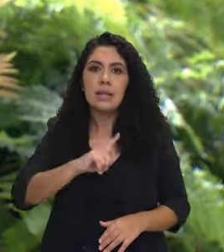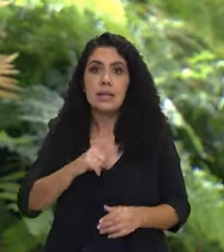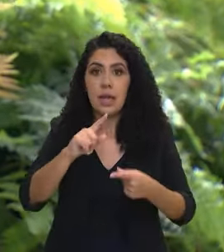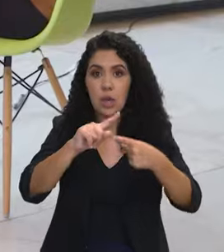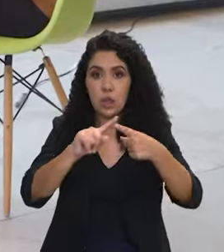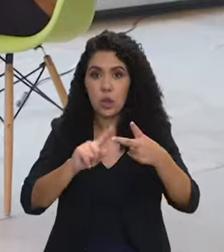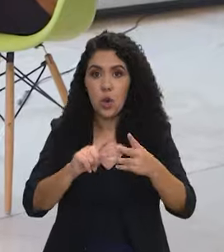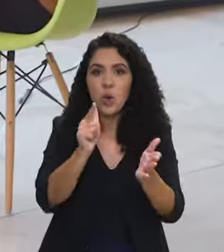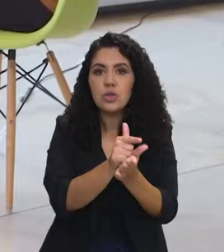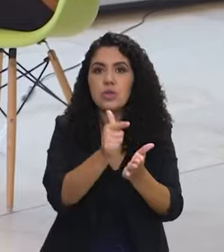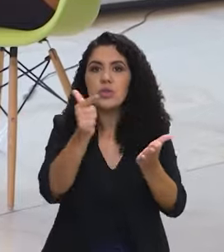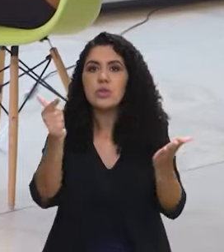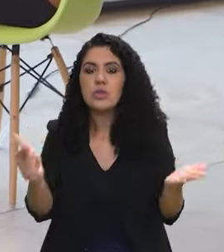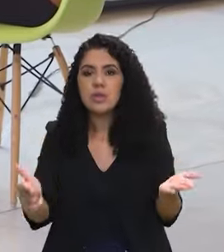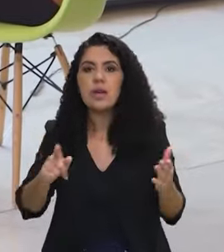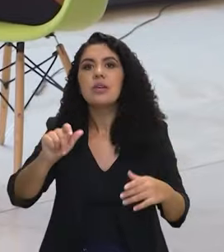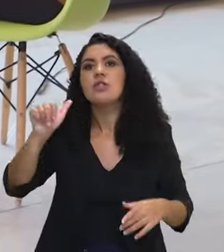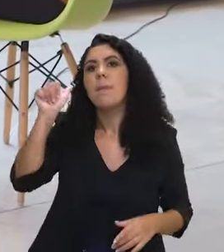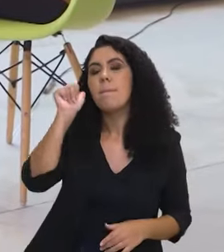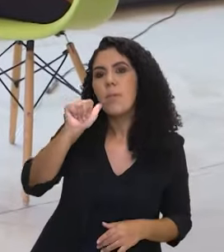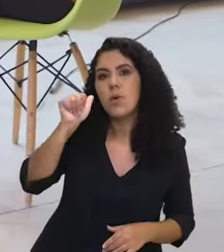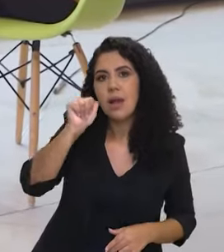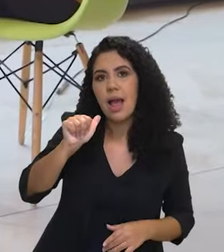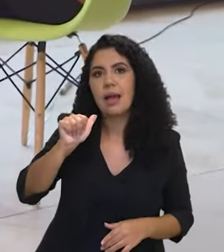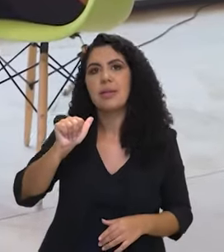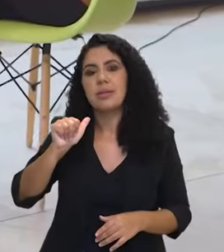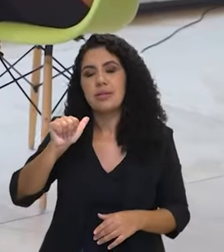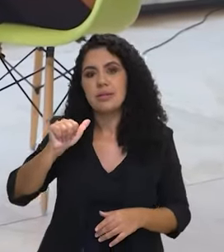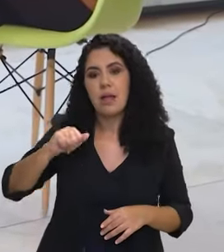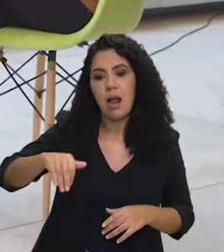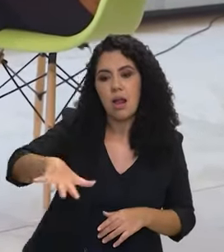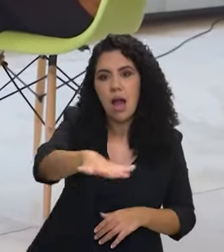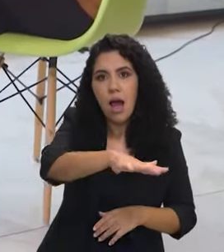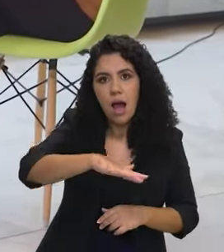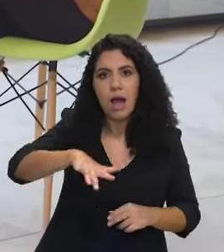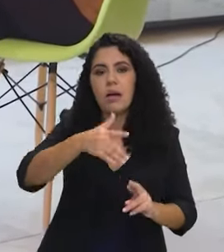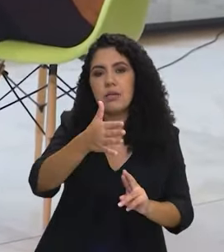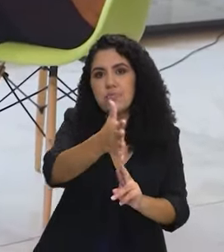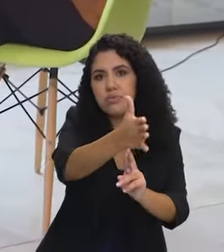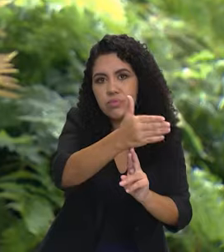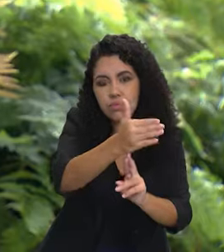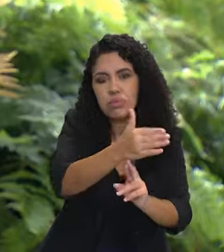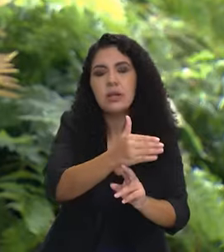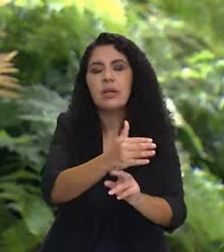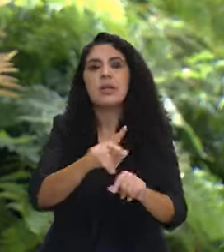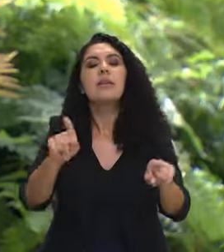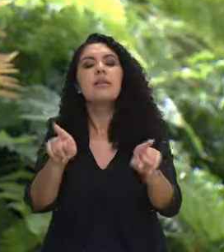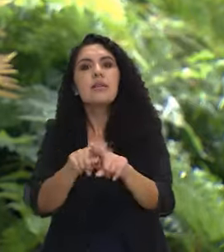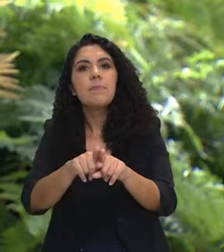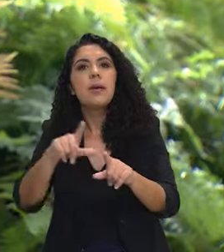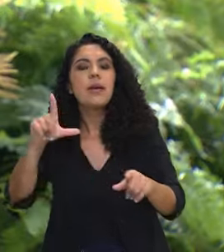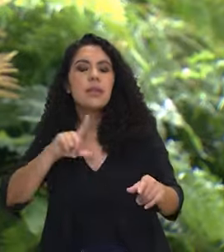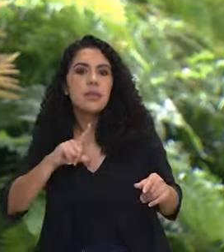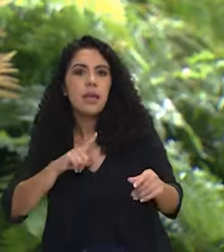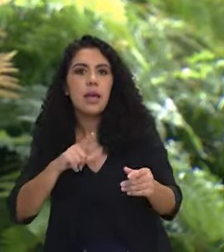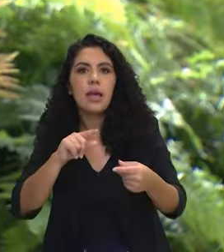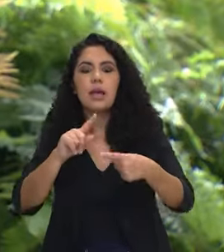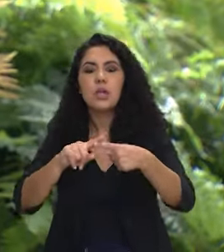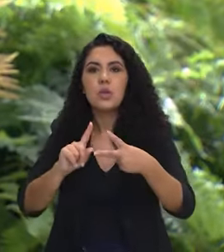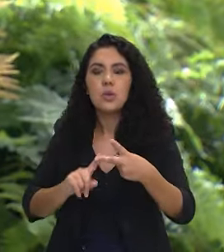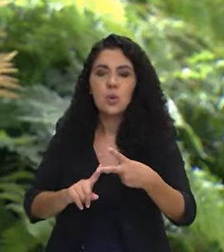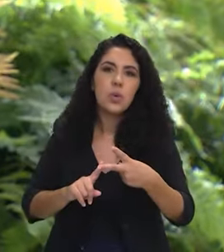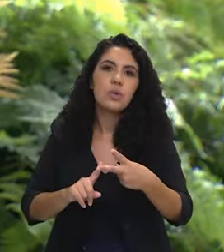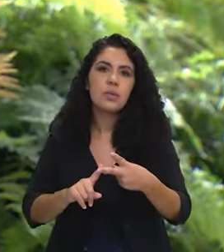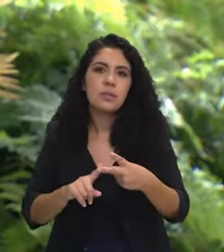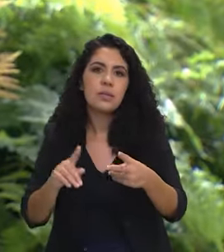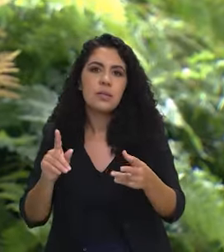boletins sobre mulheres na diplomacia, o último mais recente de setembro do ano passado. 2 boletins também